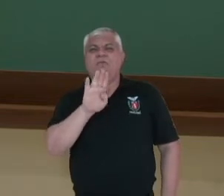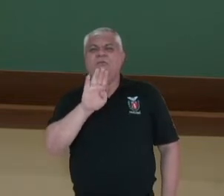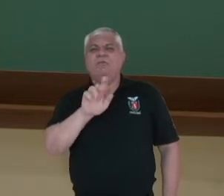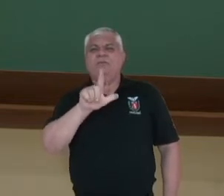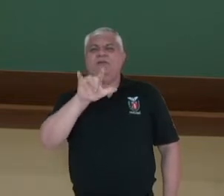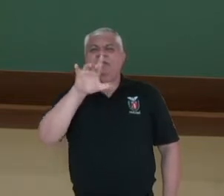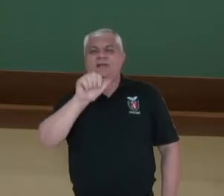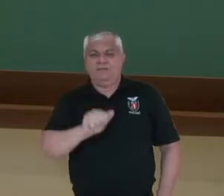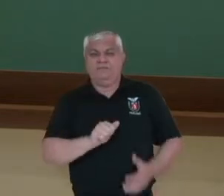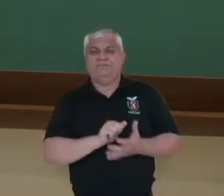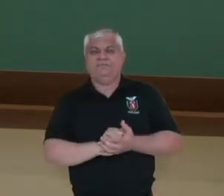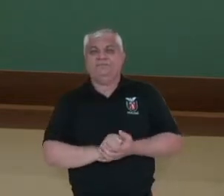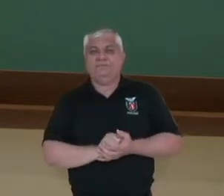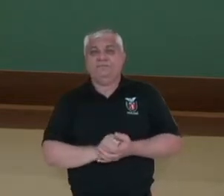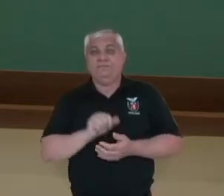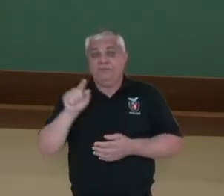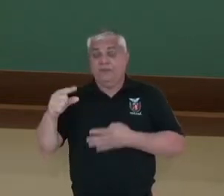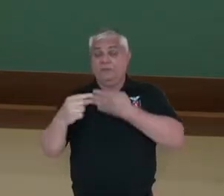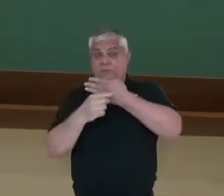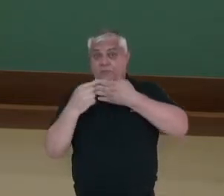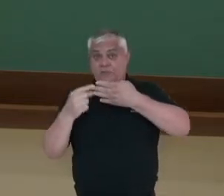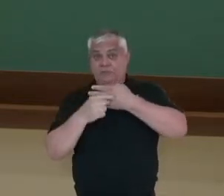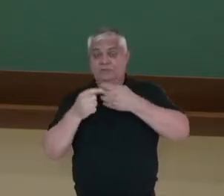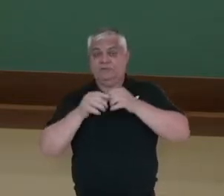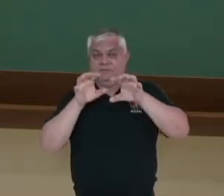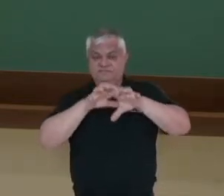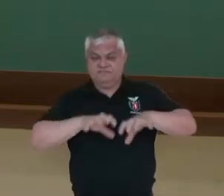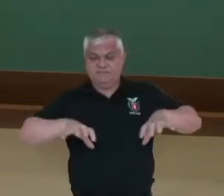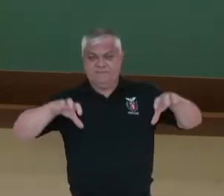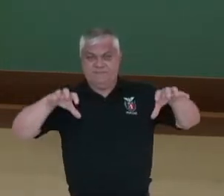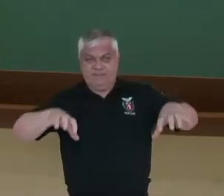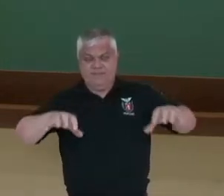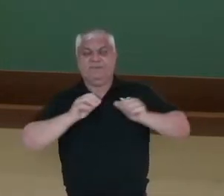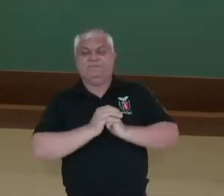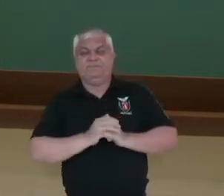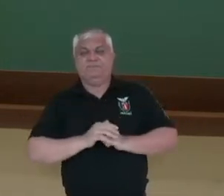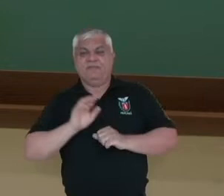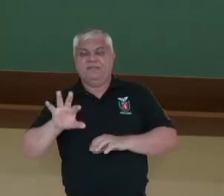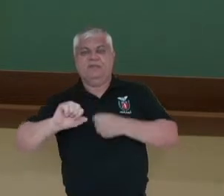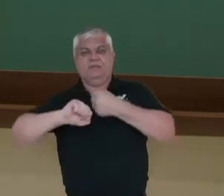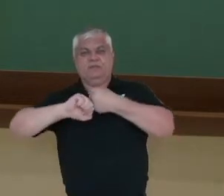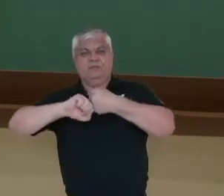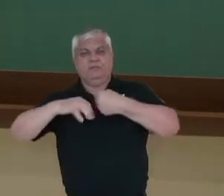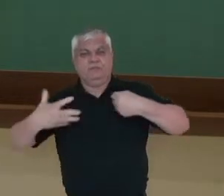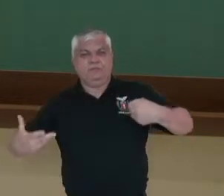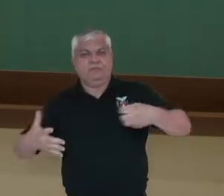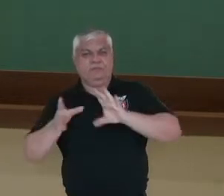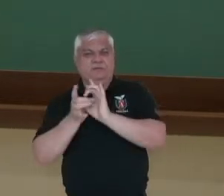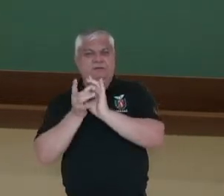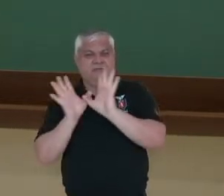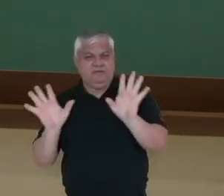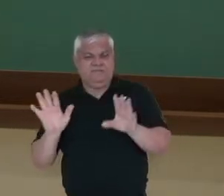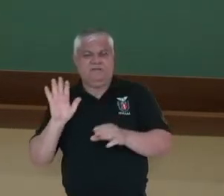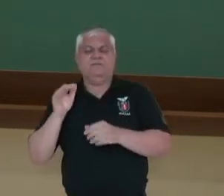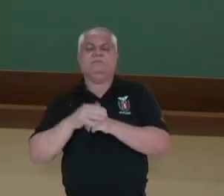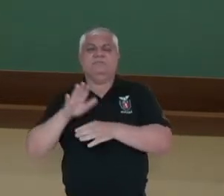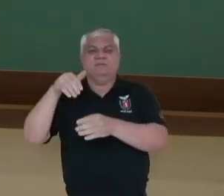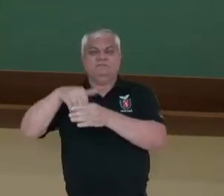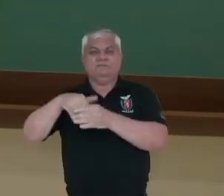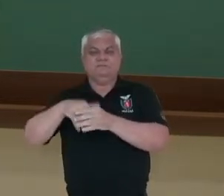tá? Montesquieu vai separar a república em república democrática, democracia, e